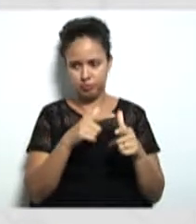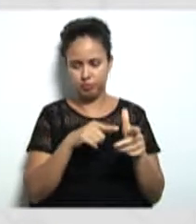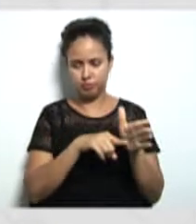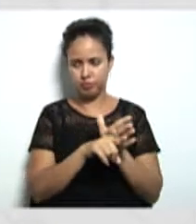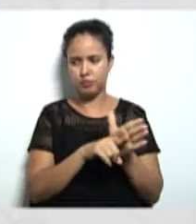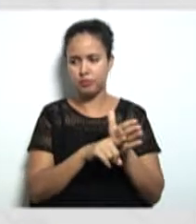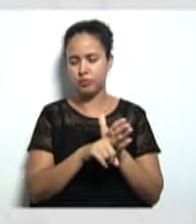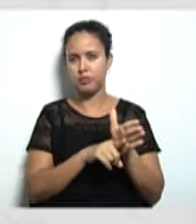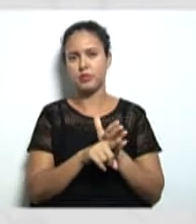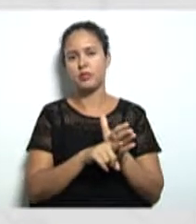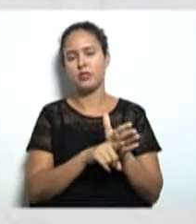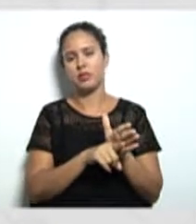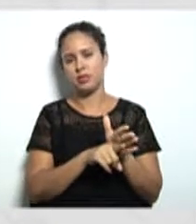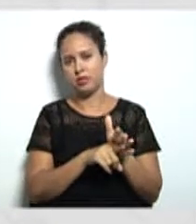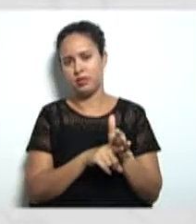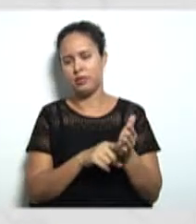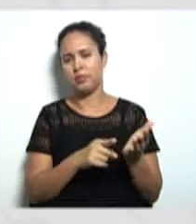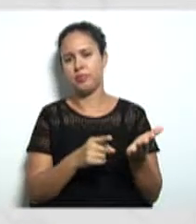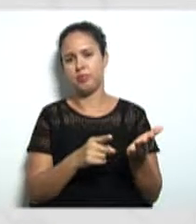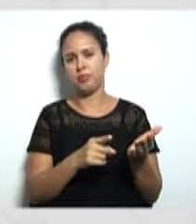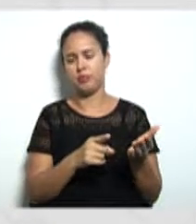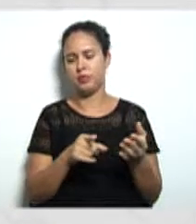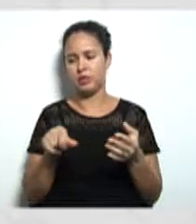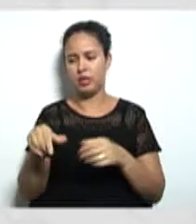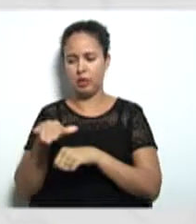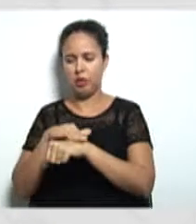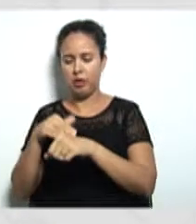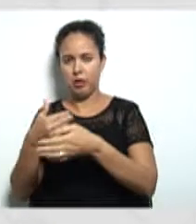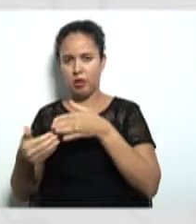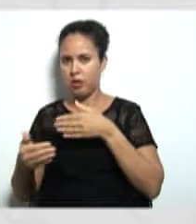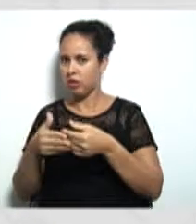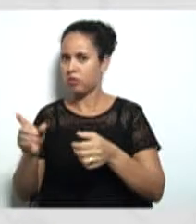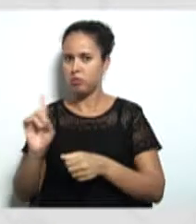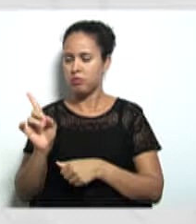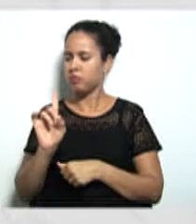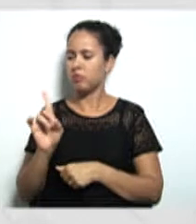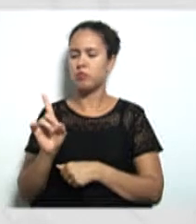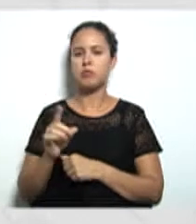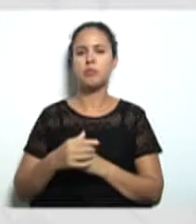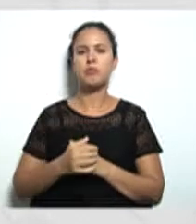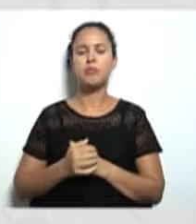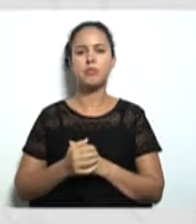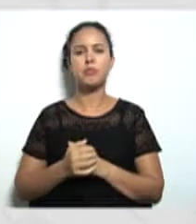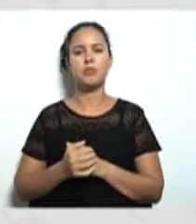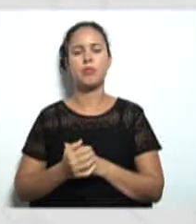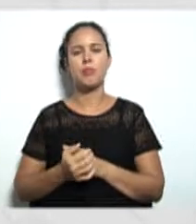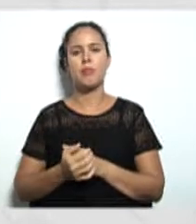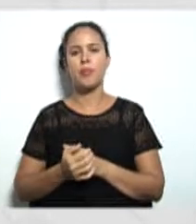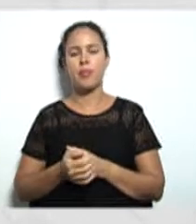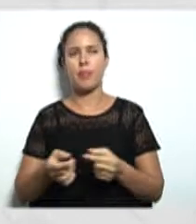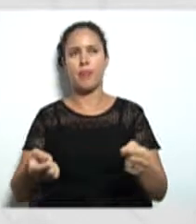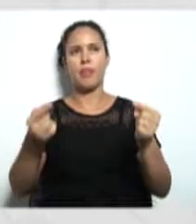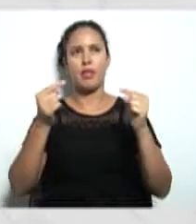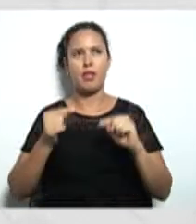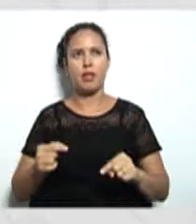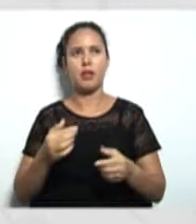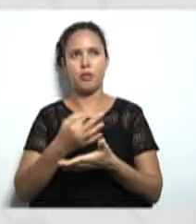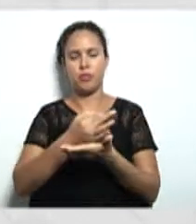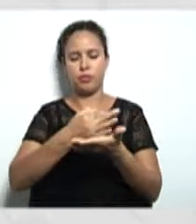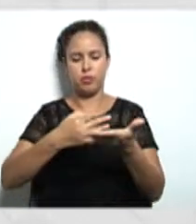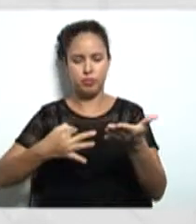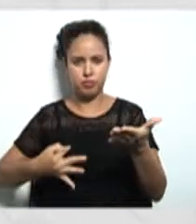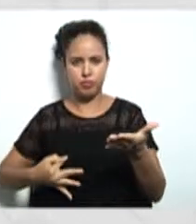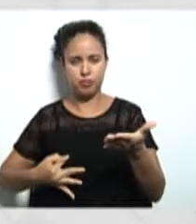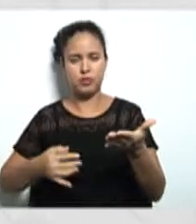assim, vira uma conversa qualquer, né, do cotidiano, do dia a dia. E o formulário, que é essa lista